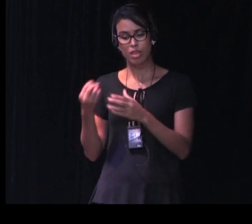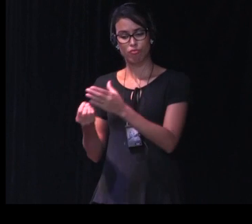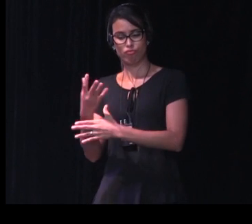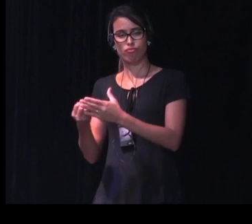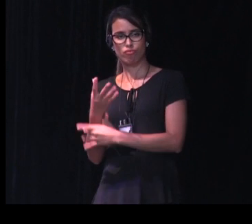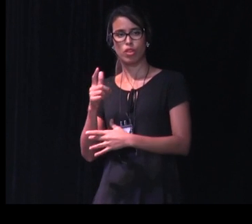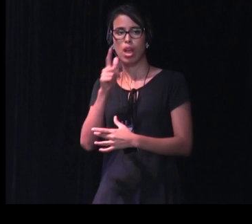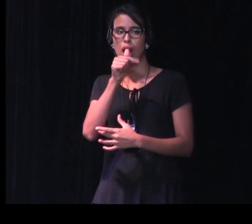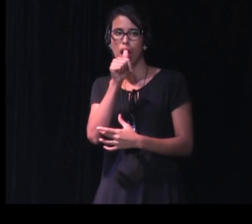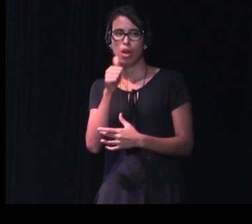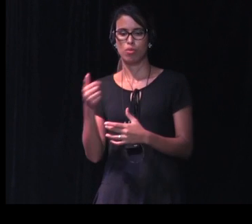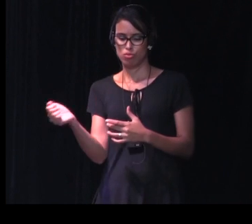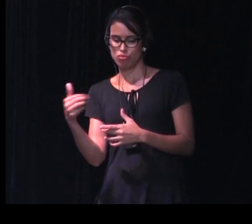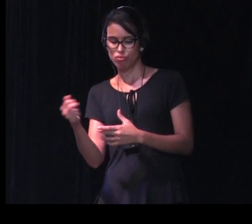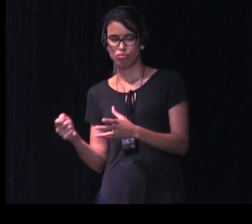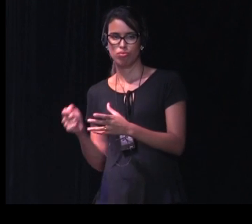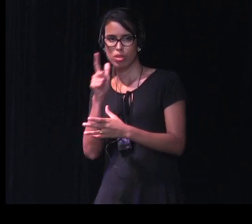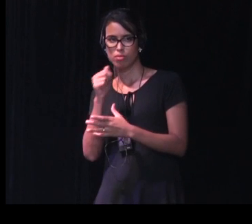E uma fonte de água.